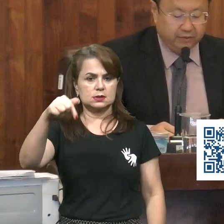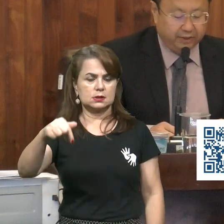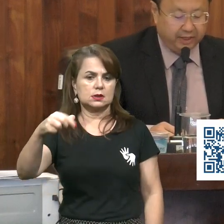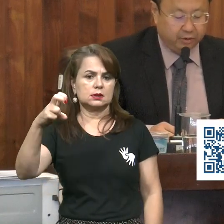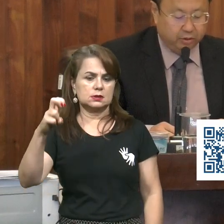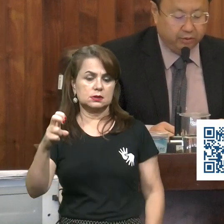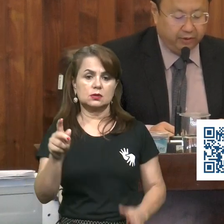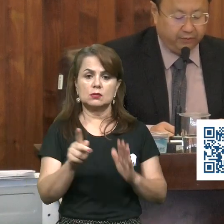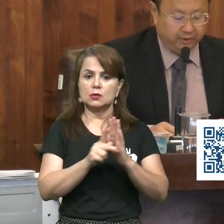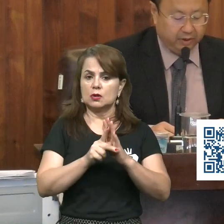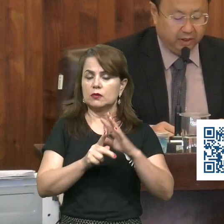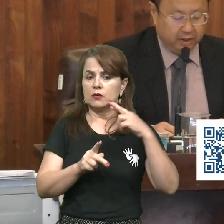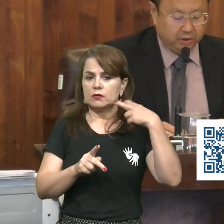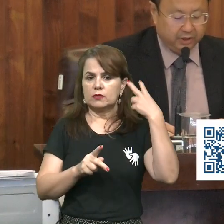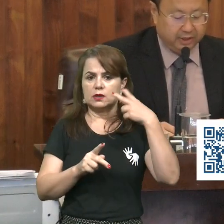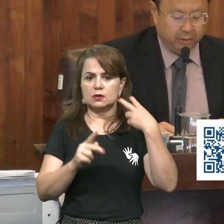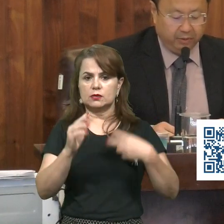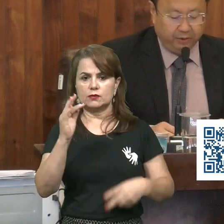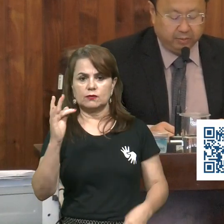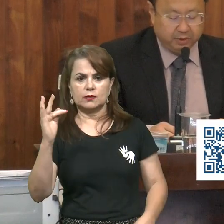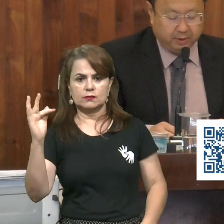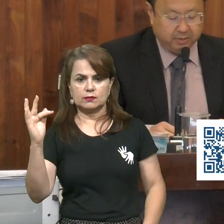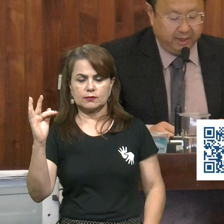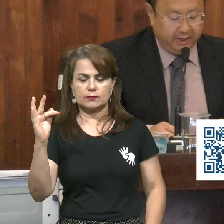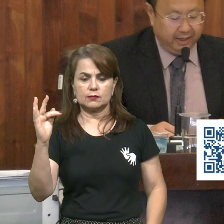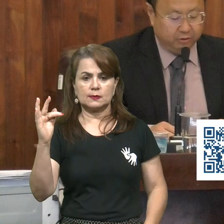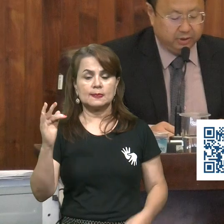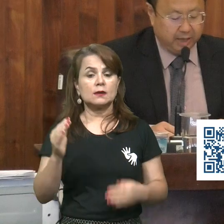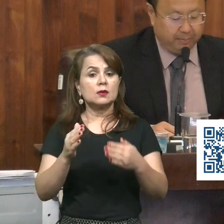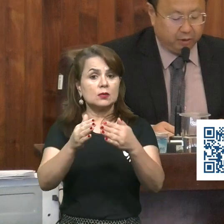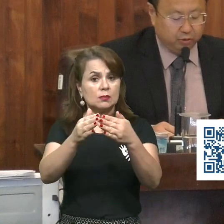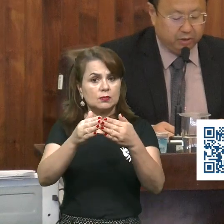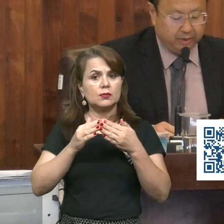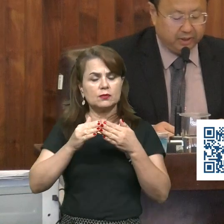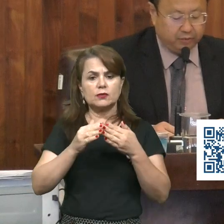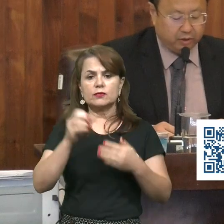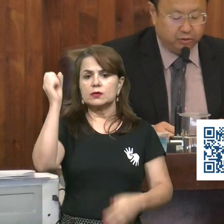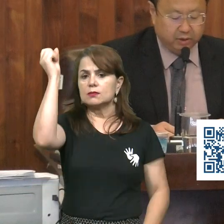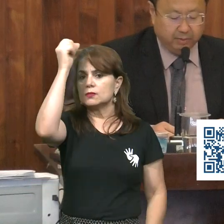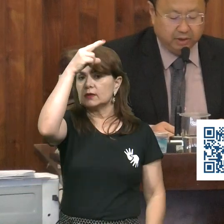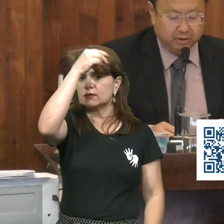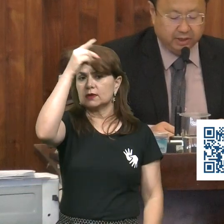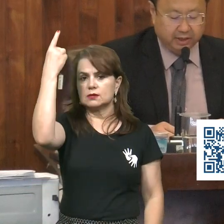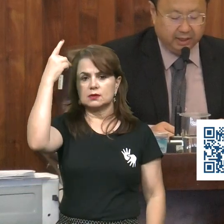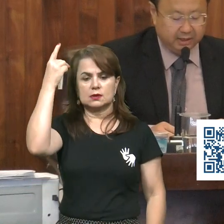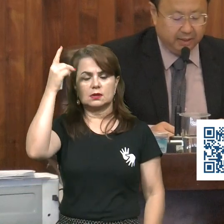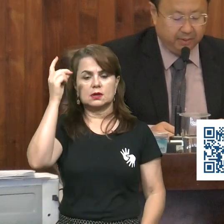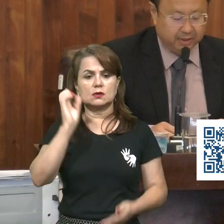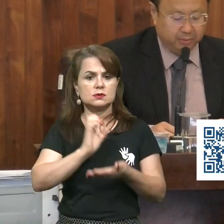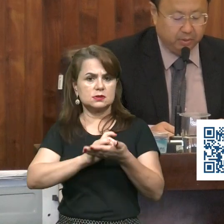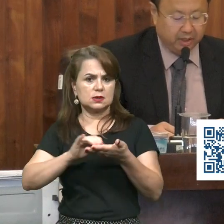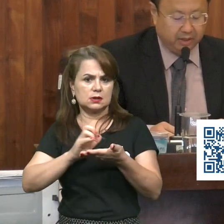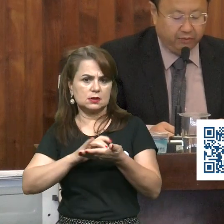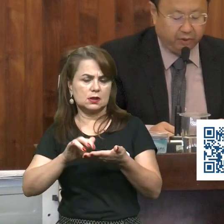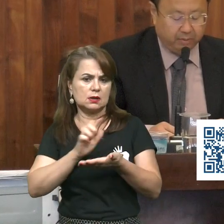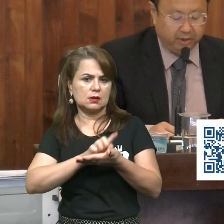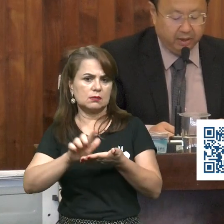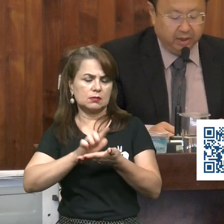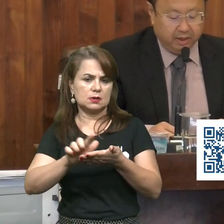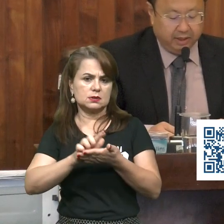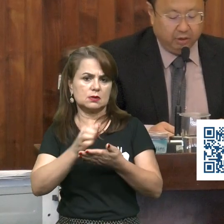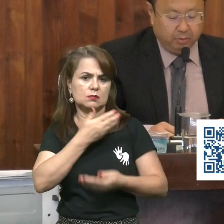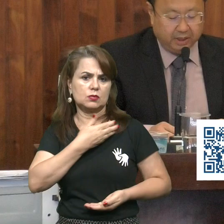vereador agente federal Júnior Feffin, solicitando ao prefeito municipal de Marília, após ultimar esforço juntamente ao secretário de limpeza pública, que